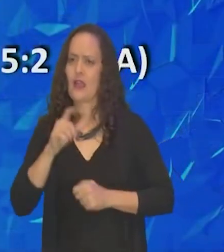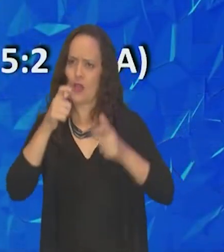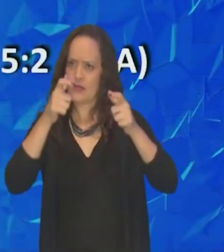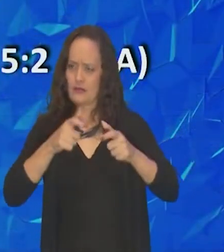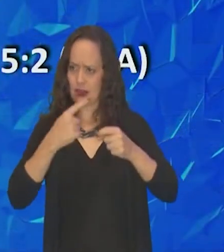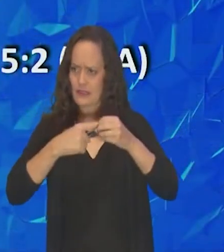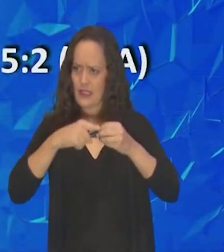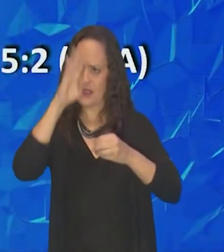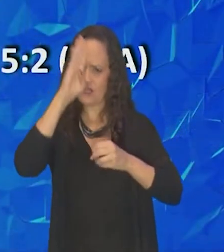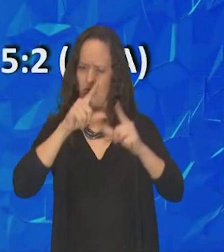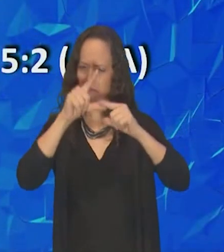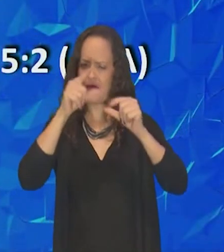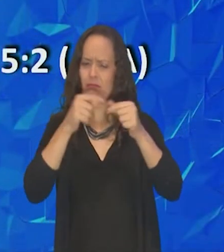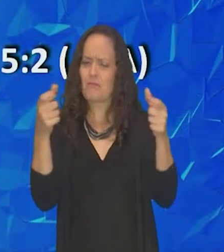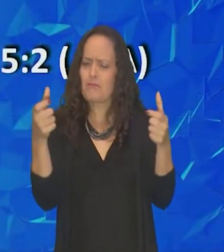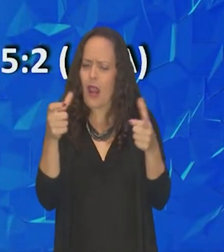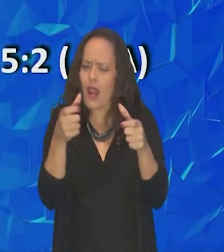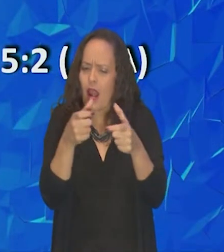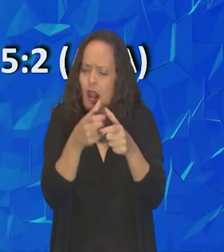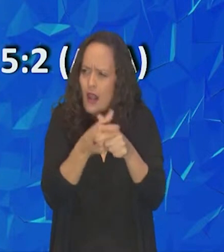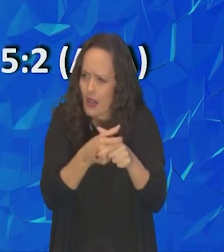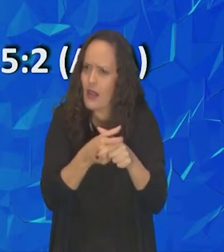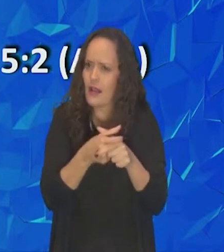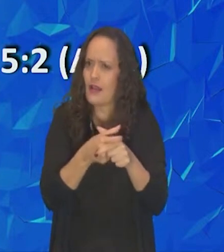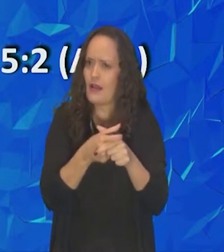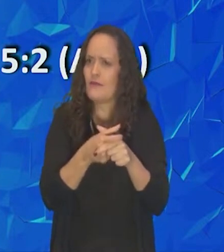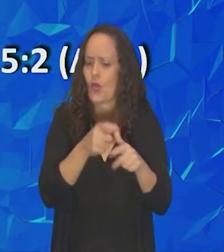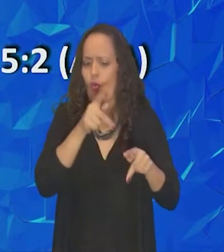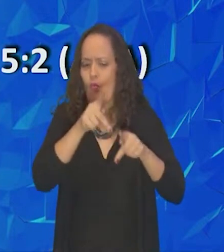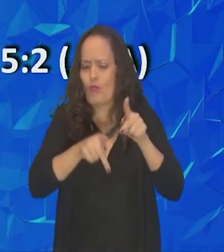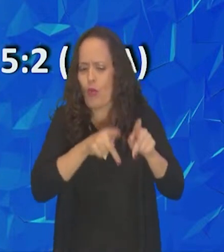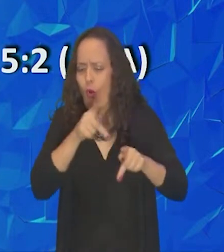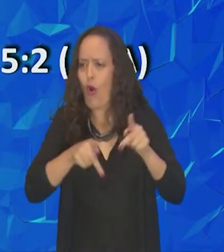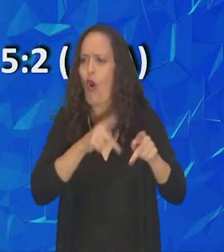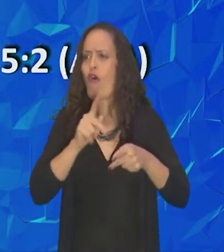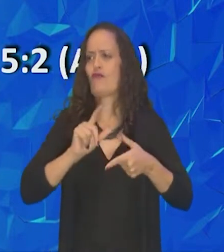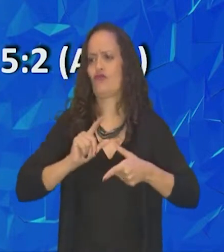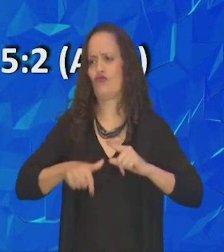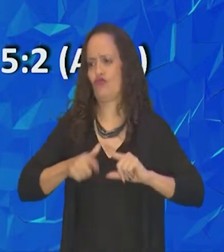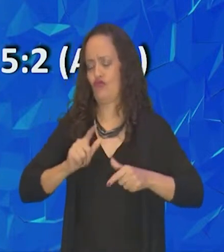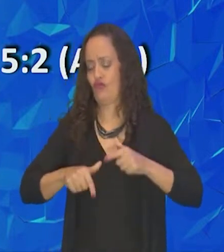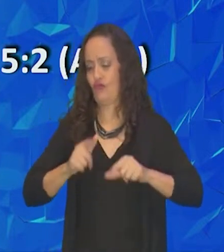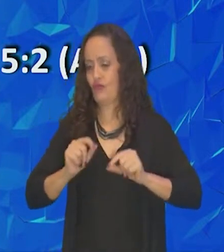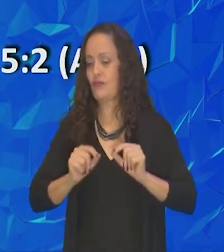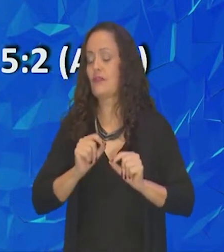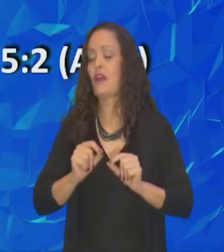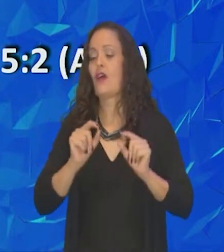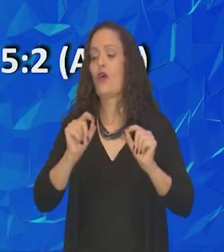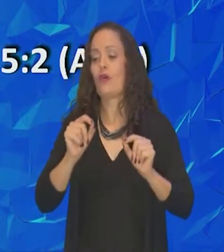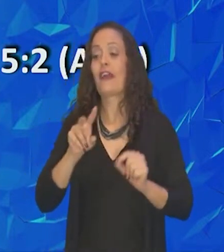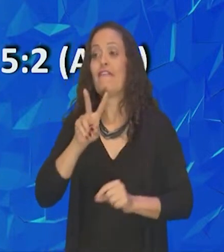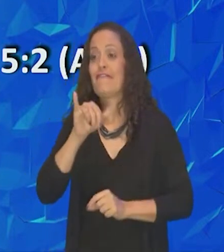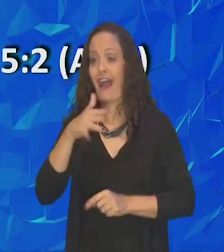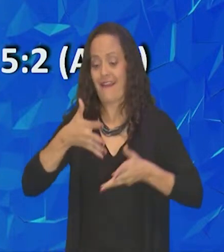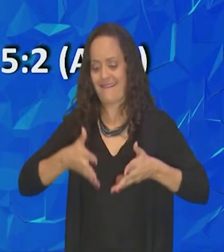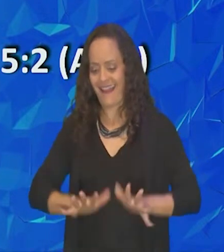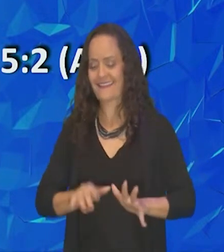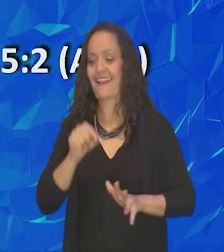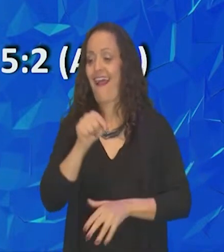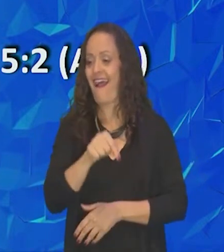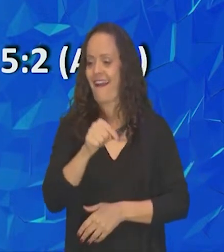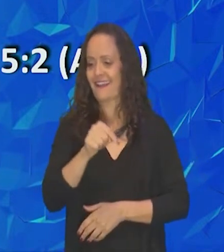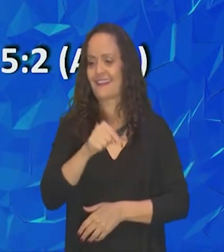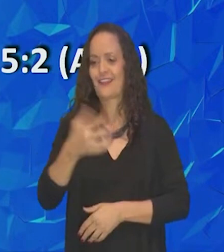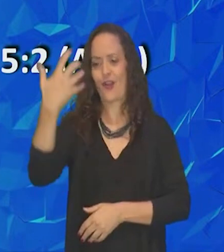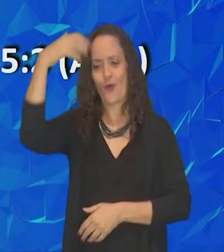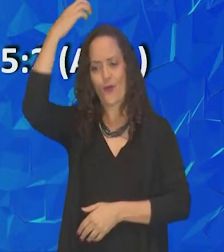Efrata, pequena demais para figurar como grupo de milhares de Judá, de ti me sairá o que há de reinar em Israel, e cujas